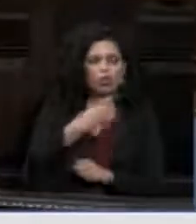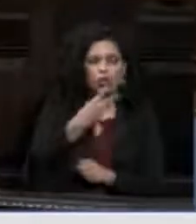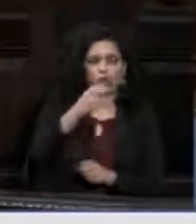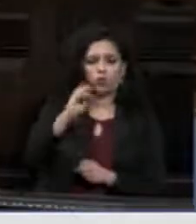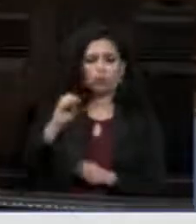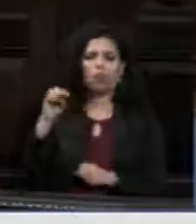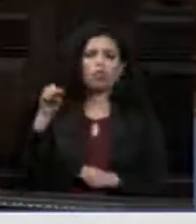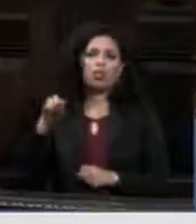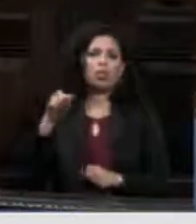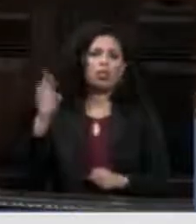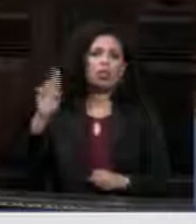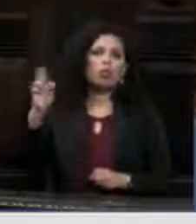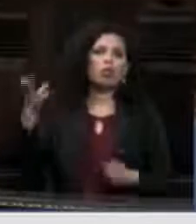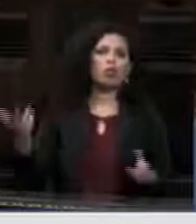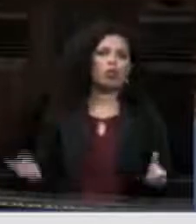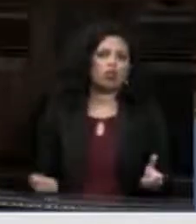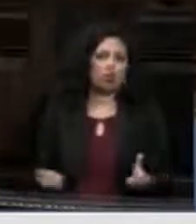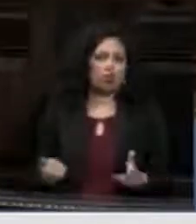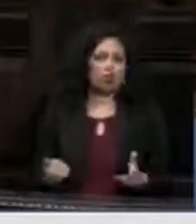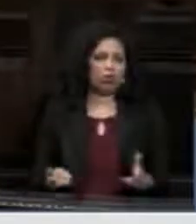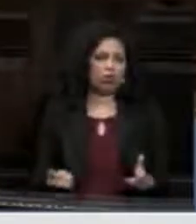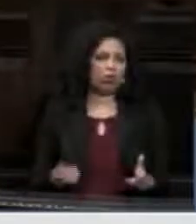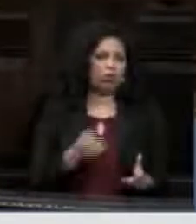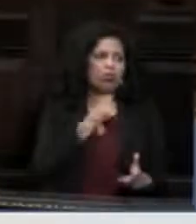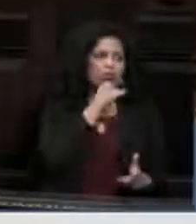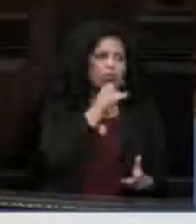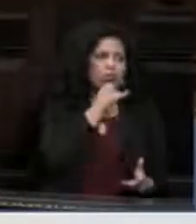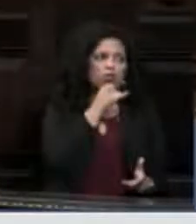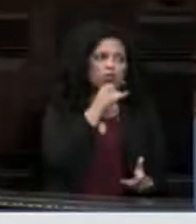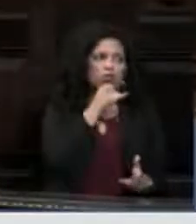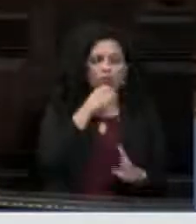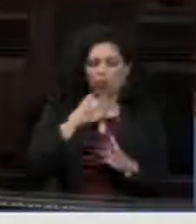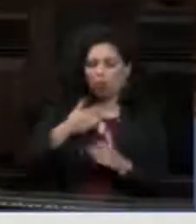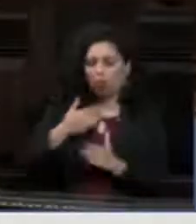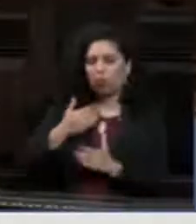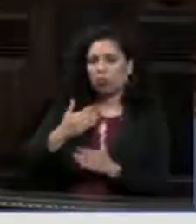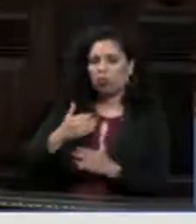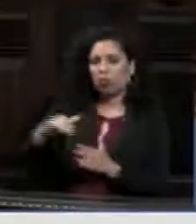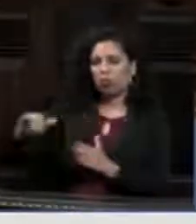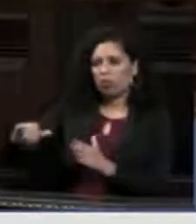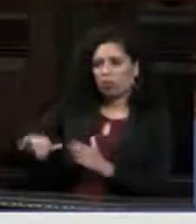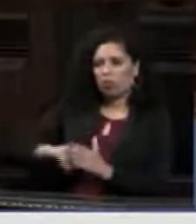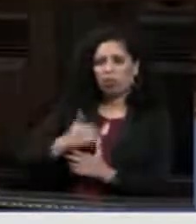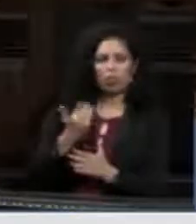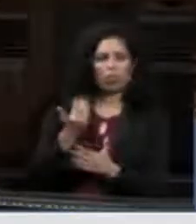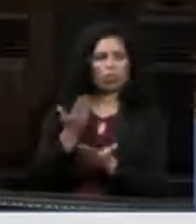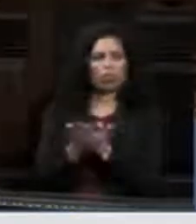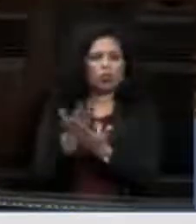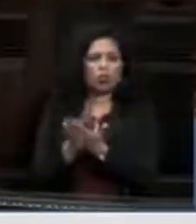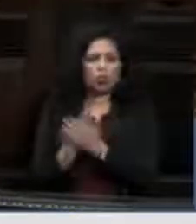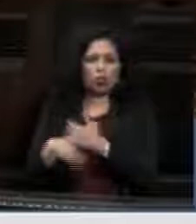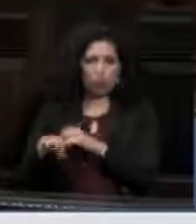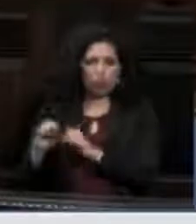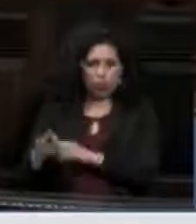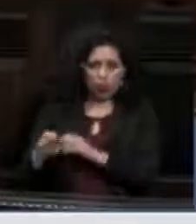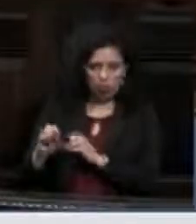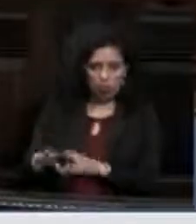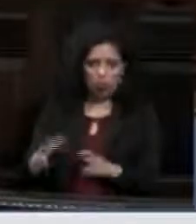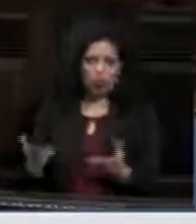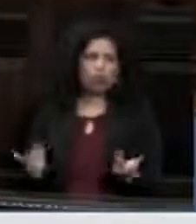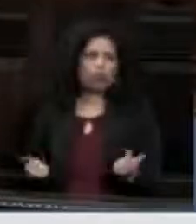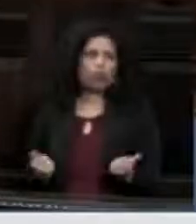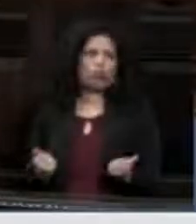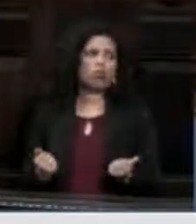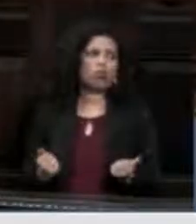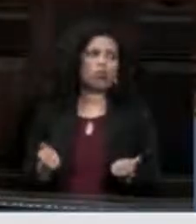secretários. É o caso, por exemplo, do secretário de Educação. Era o caso de outros secretários. A gente sabe que hoje